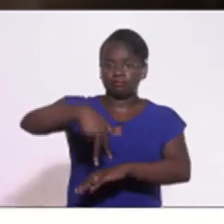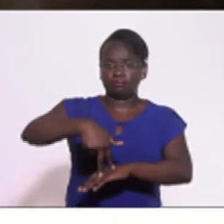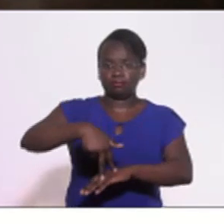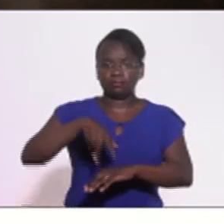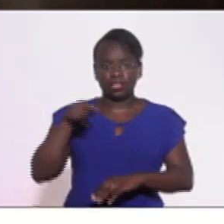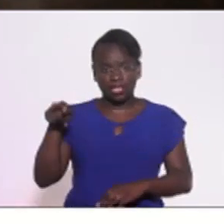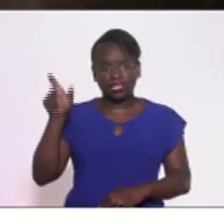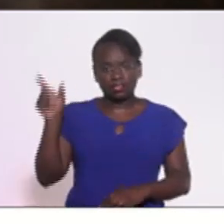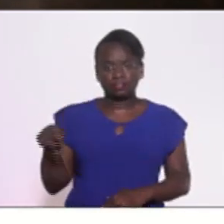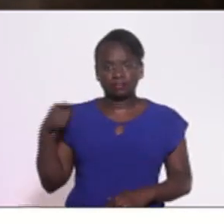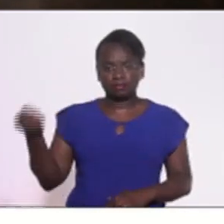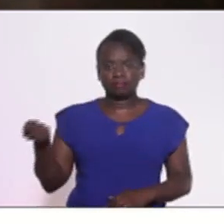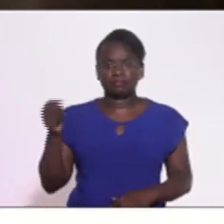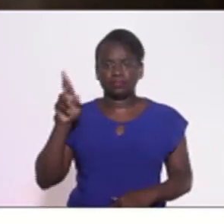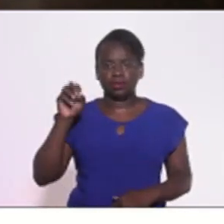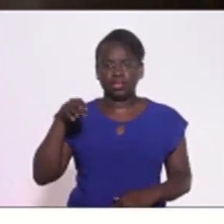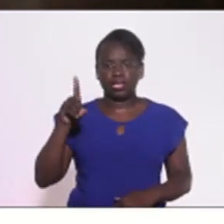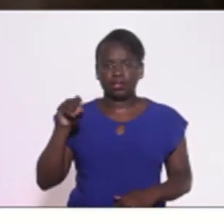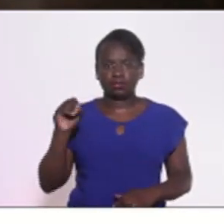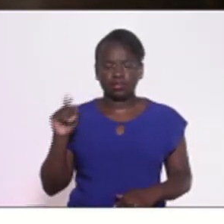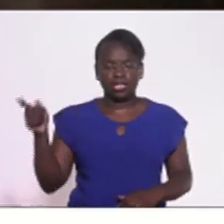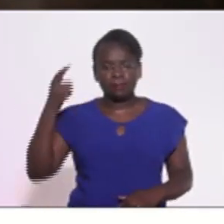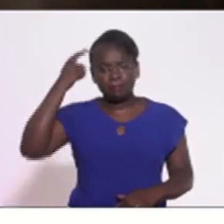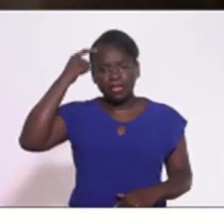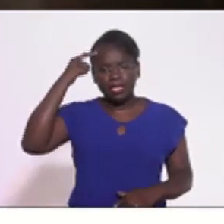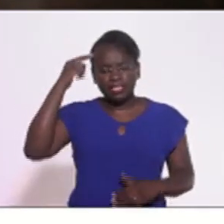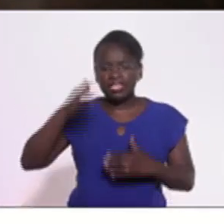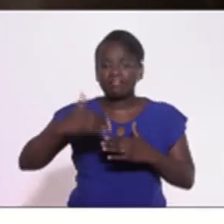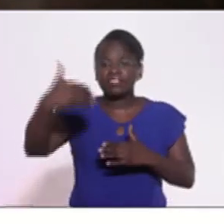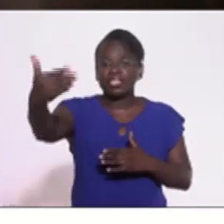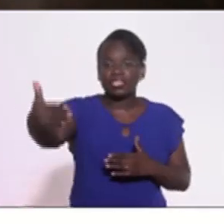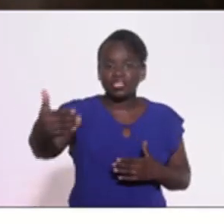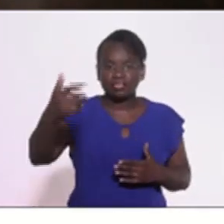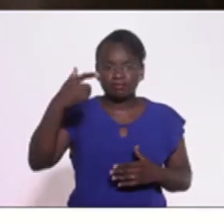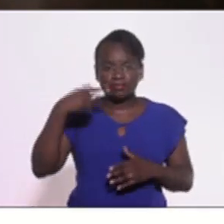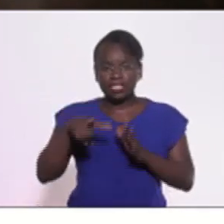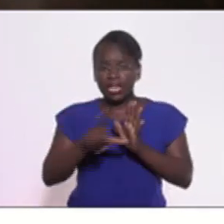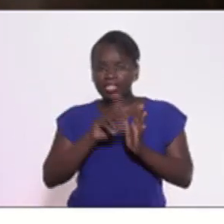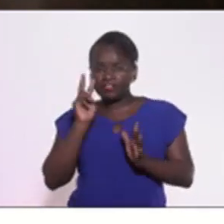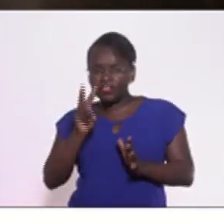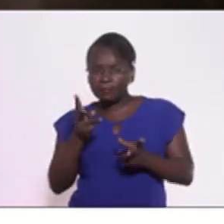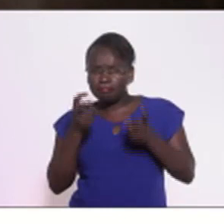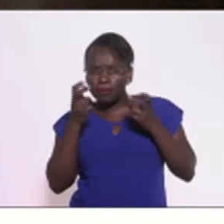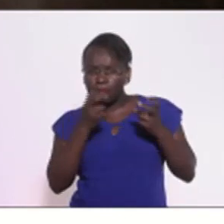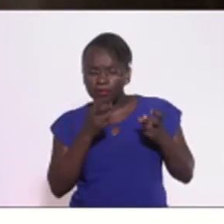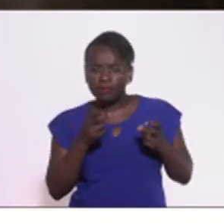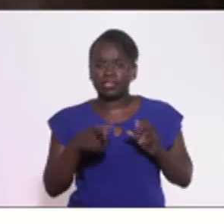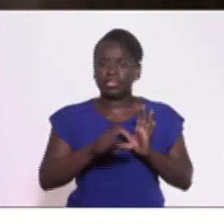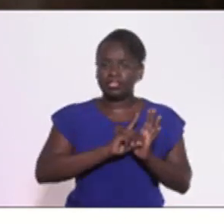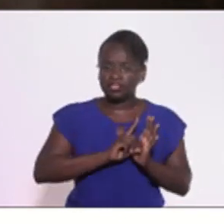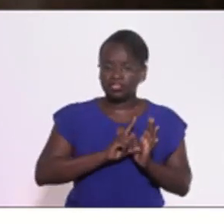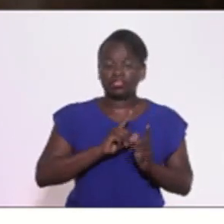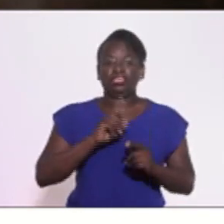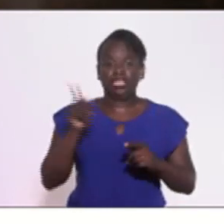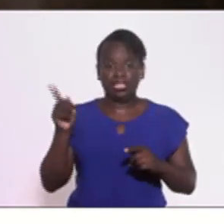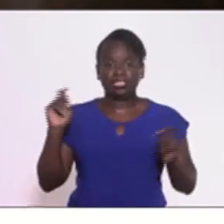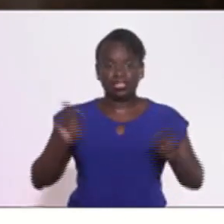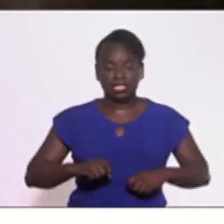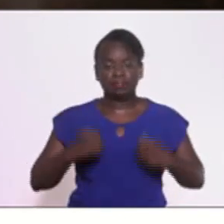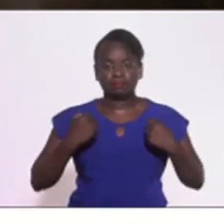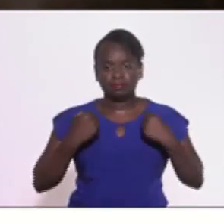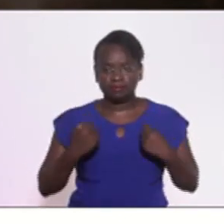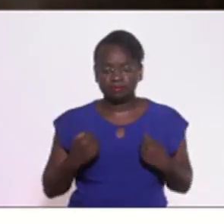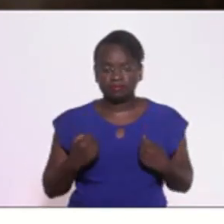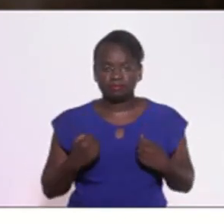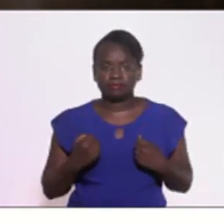é essa pessoa, ele pensa anos-luz, ele vê longe e tem poder, como disse aqui